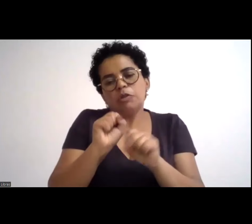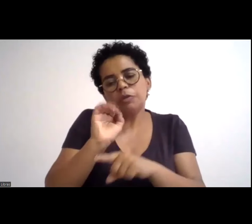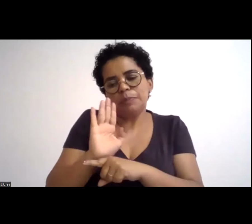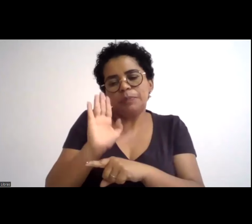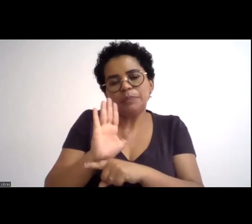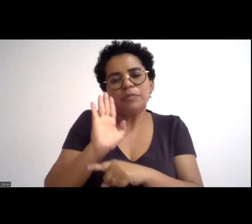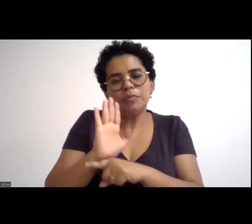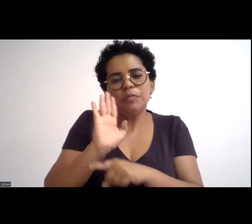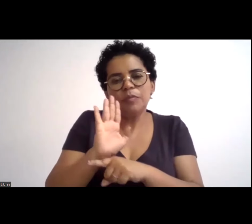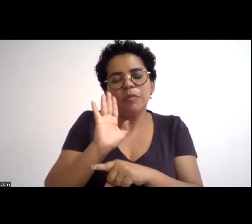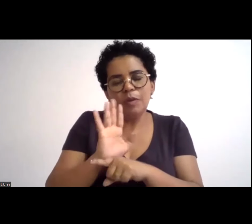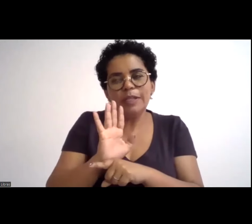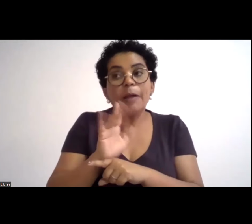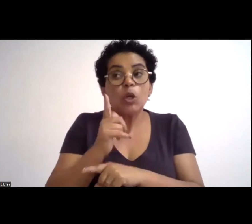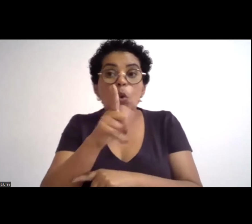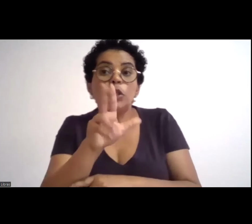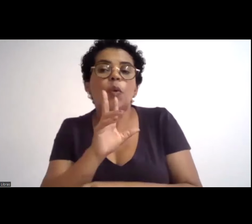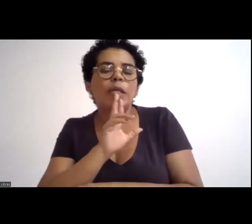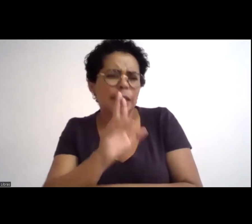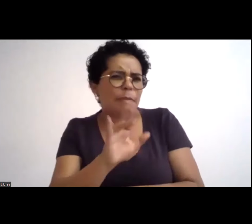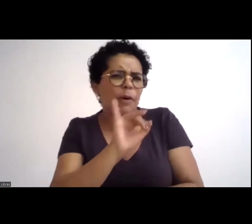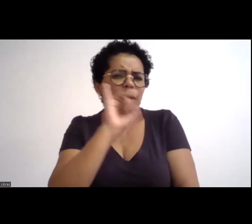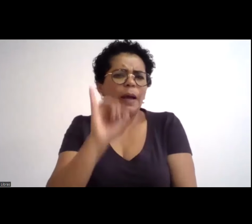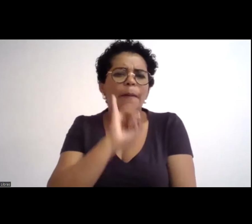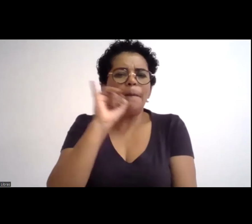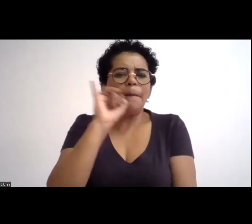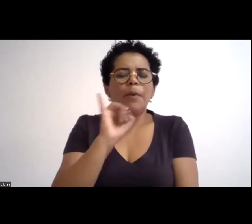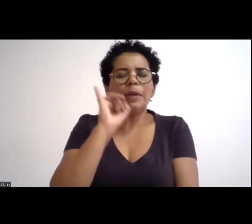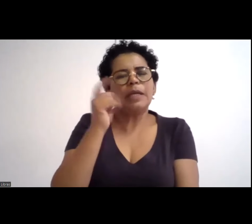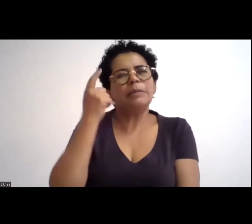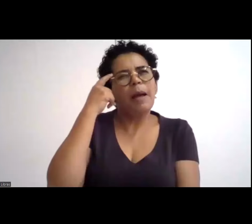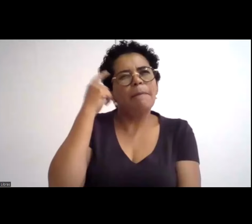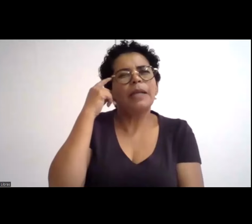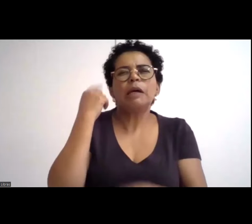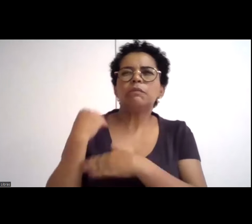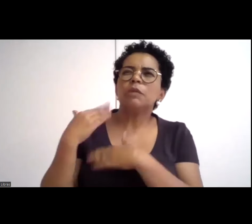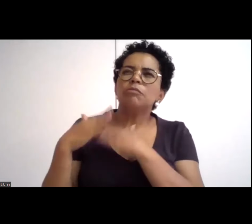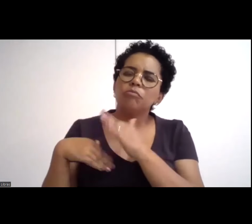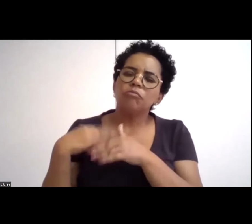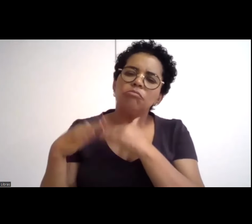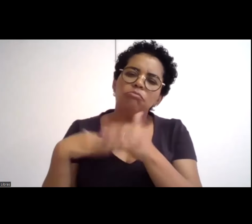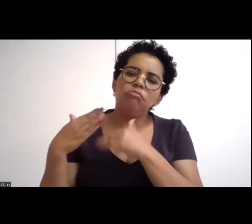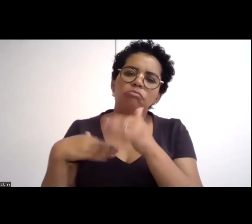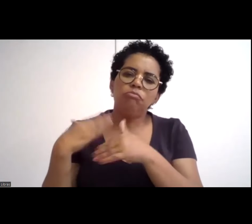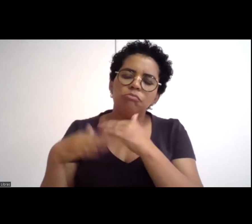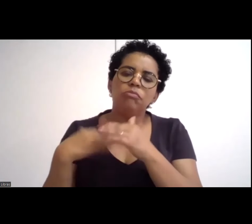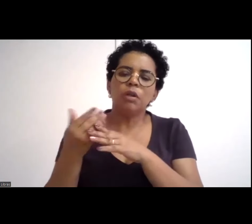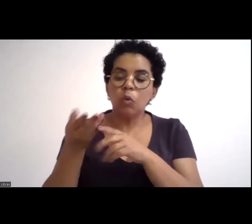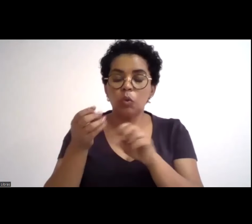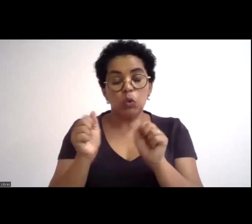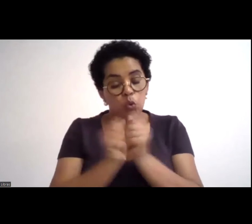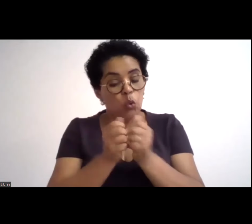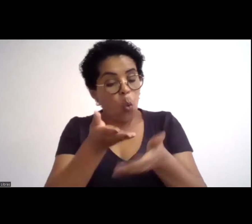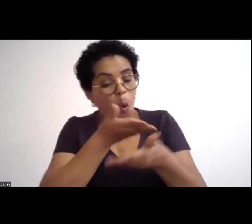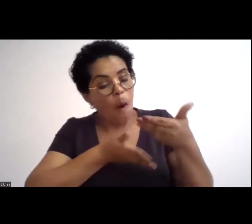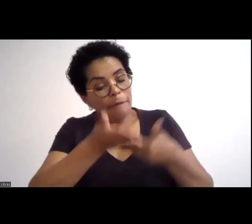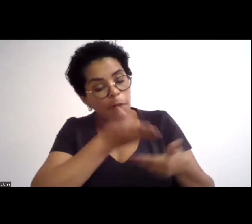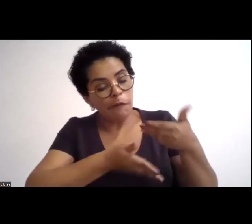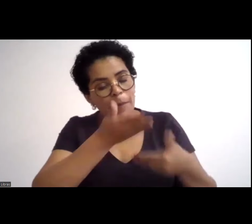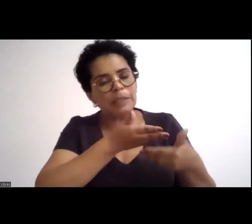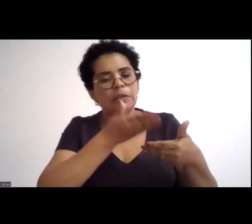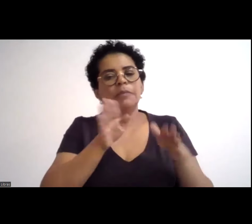algumas respostas interessantes para a gente pensar esse desenvolvimento com envolvimento, né? Então, se a gente